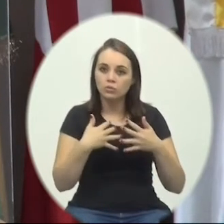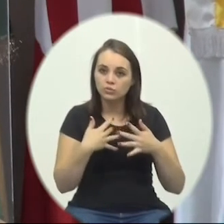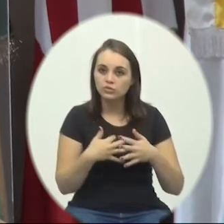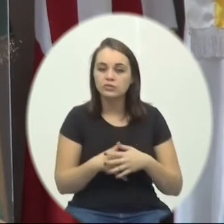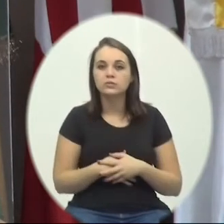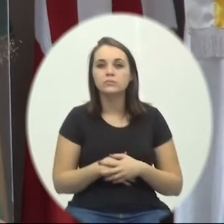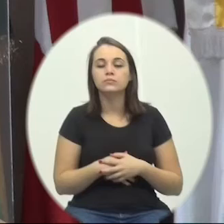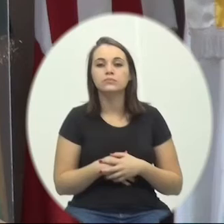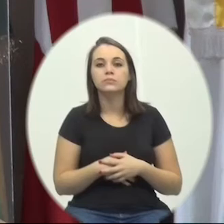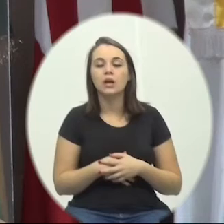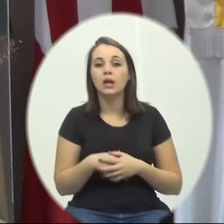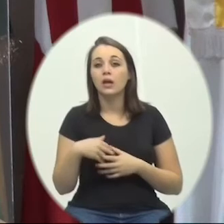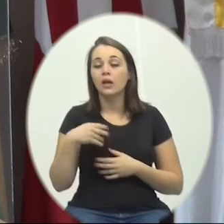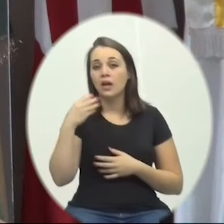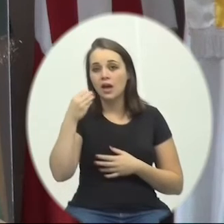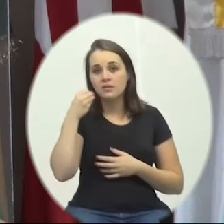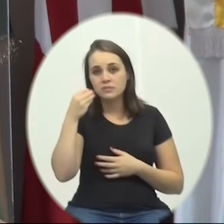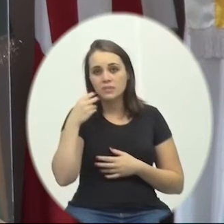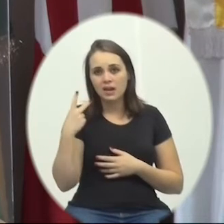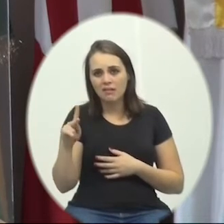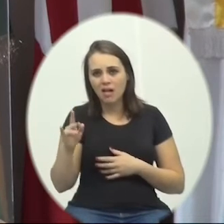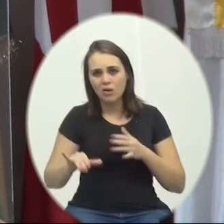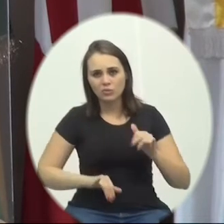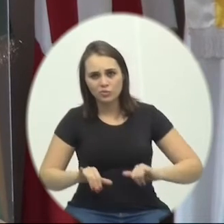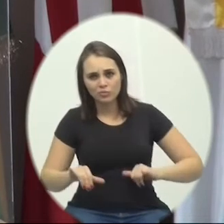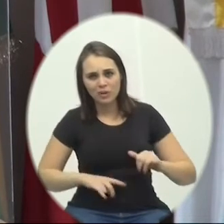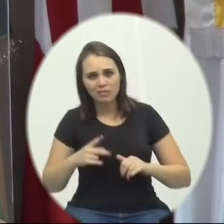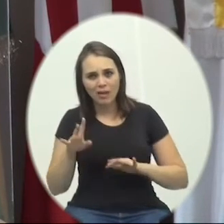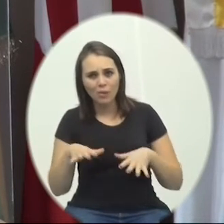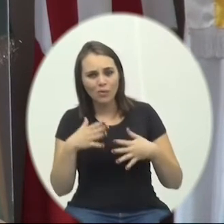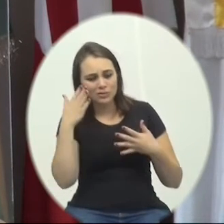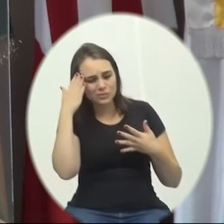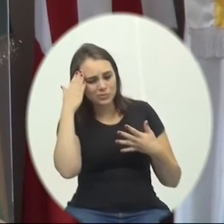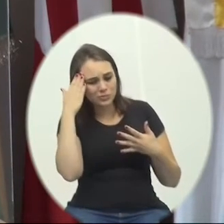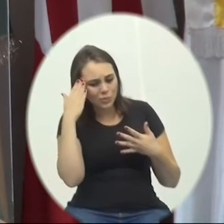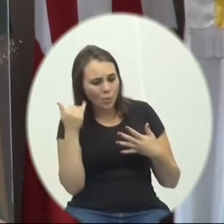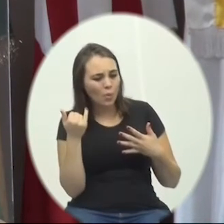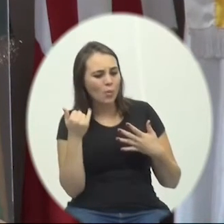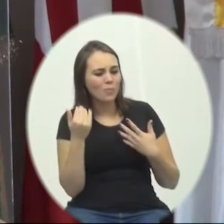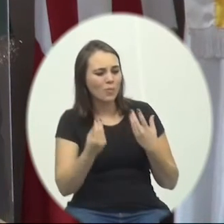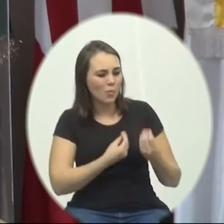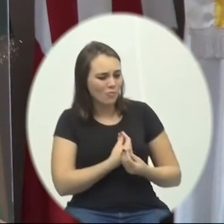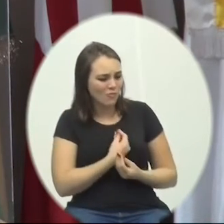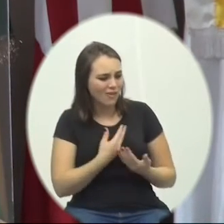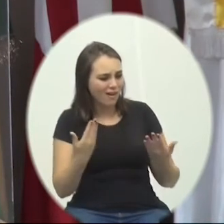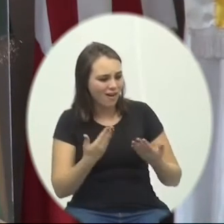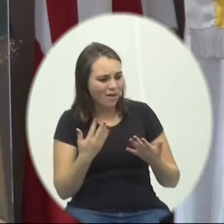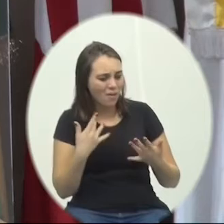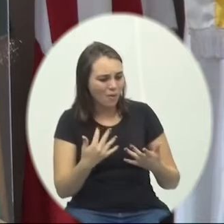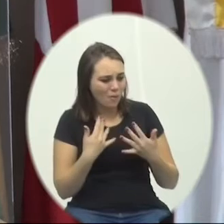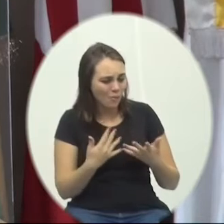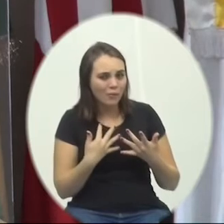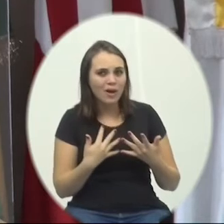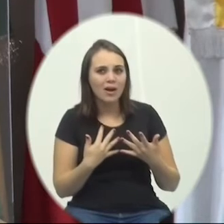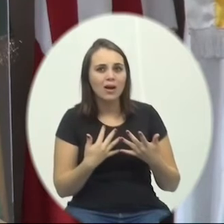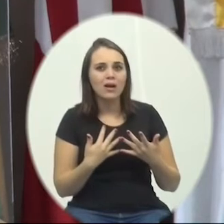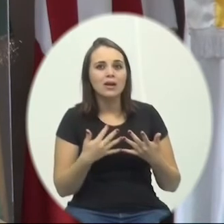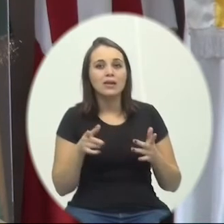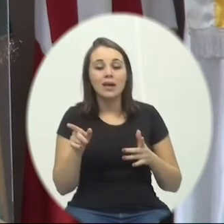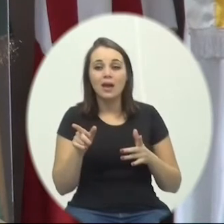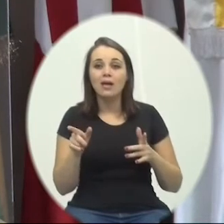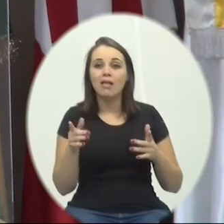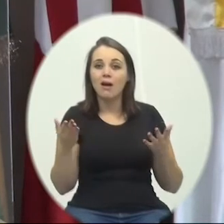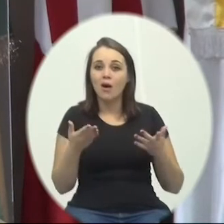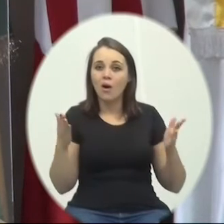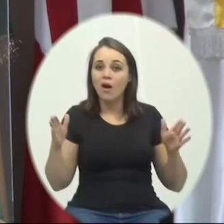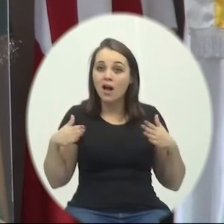ela conta a experiência dela, o sofrimento do momento que ela soube e a situação atual da criança, com muita alegria, com muita satisfação da forma